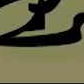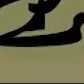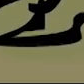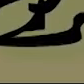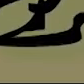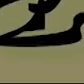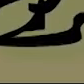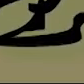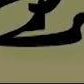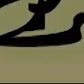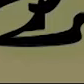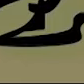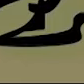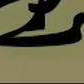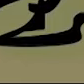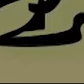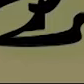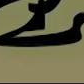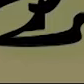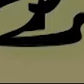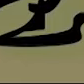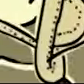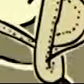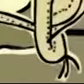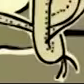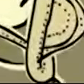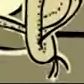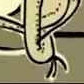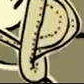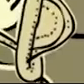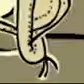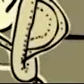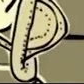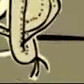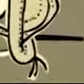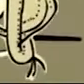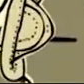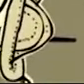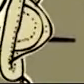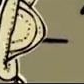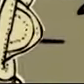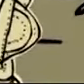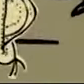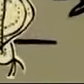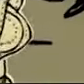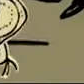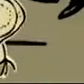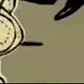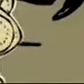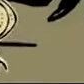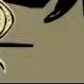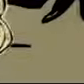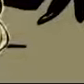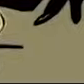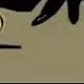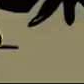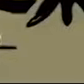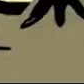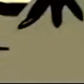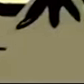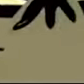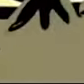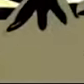nas costas e sumiu no giro da venta. Até hoje se comenta que Raimundo se espanta quando relembra o